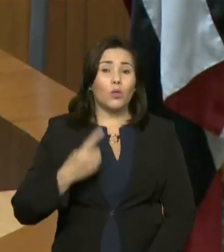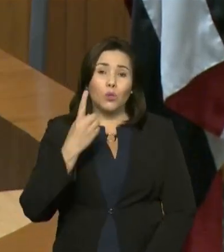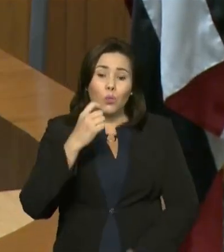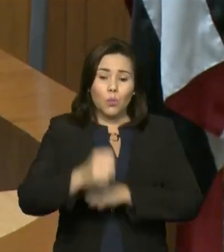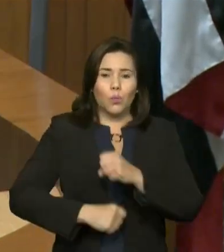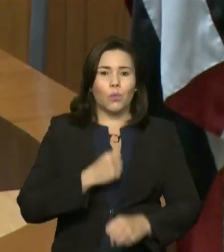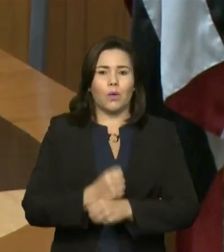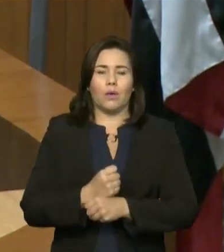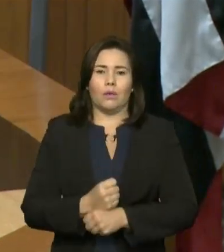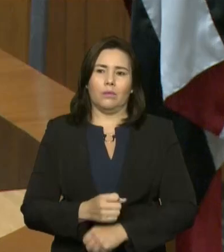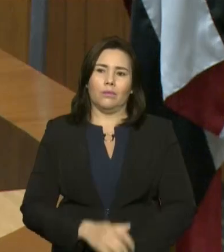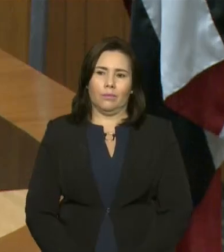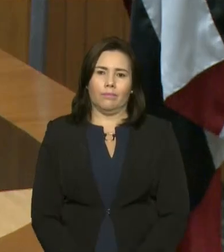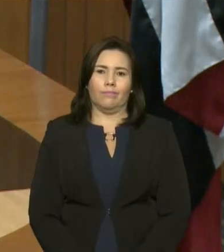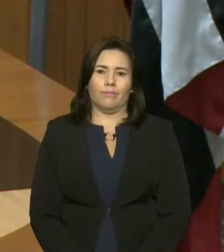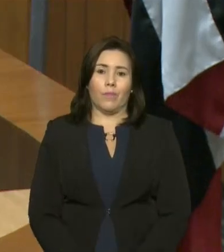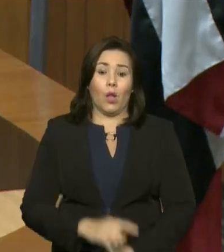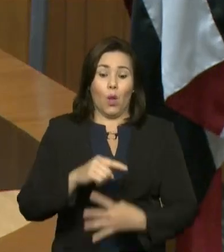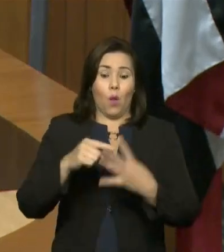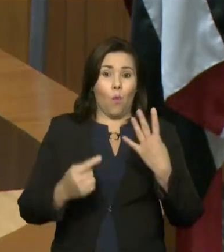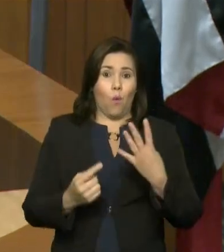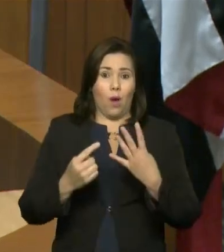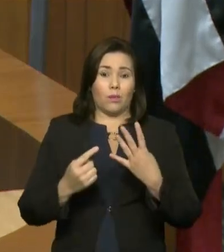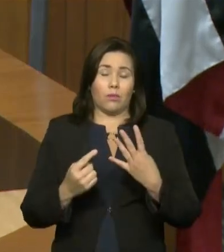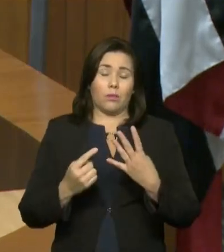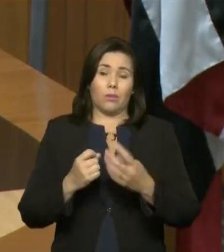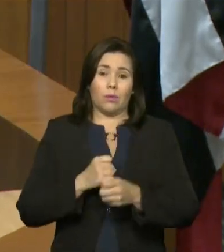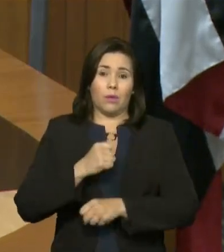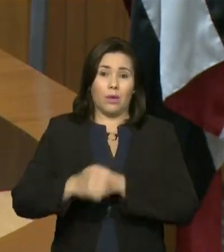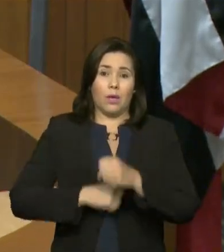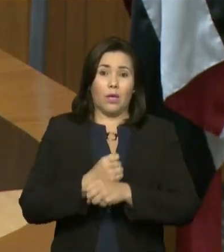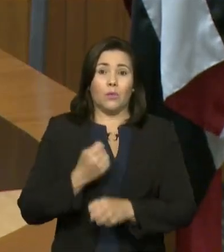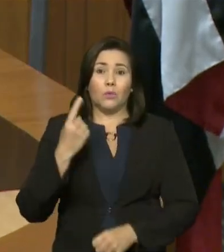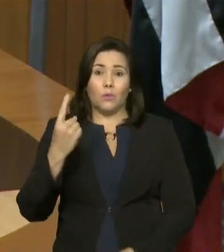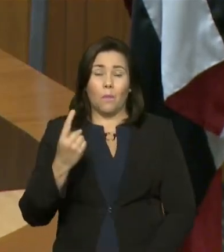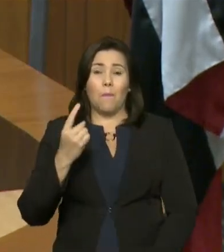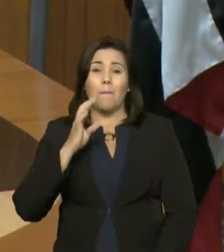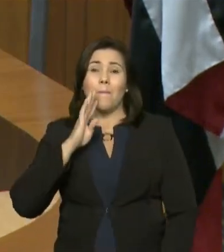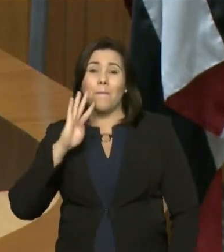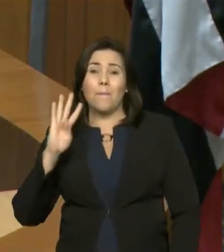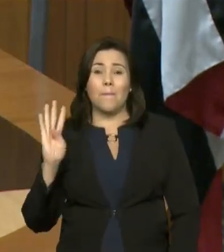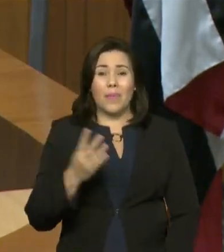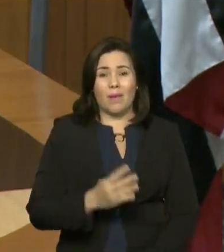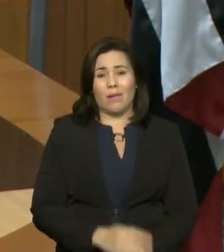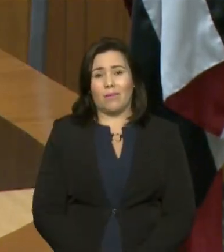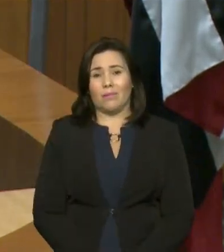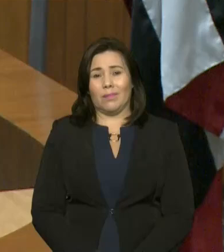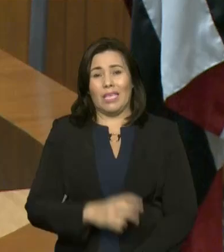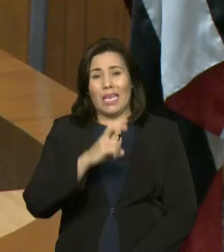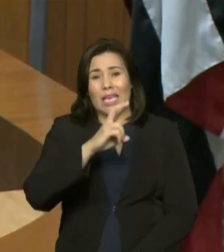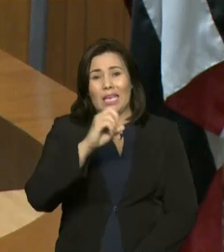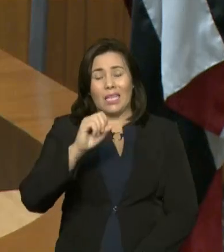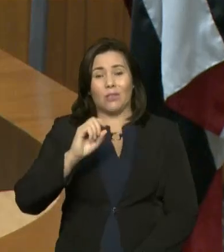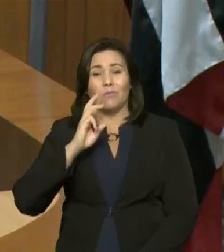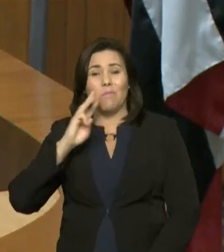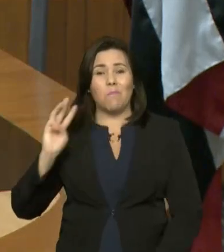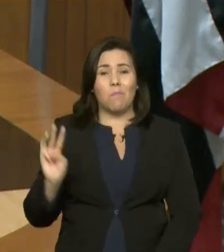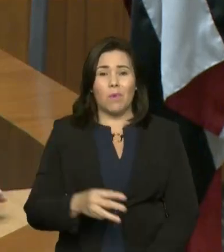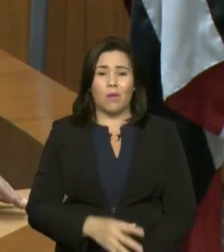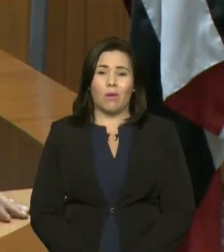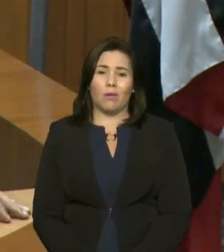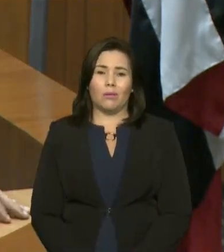1,5 bilhão em 4 anos. É a política que eu tenho assim algumas ressalvas, porque ali,